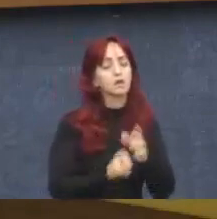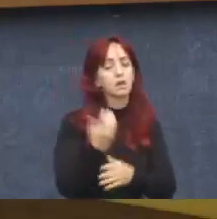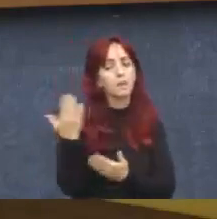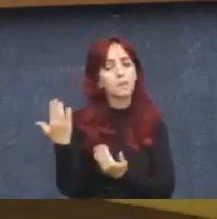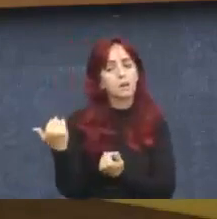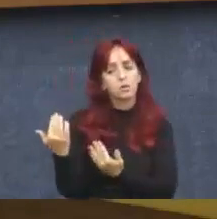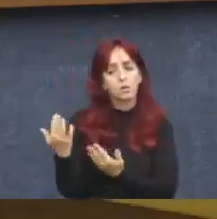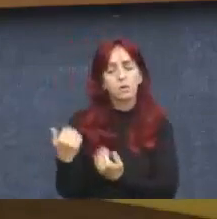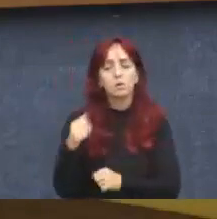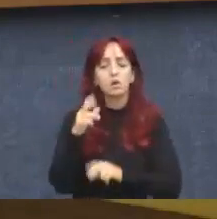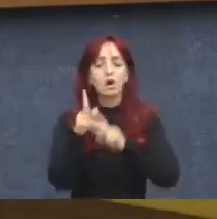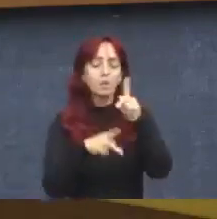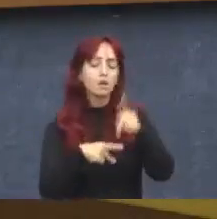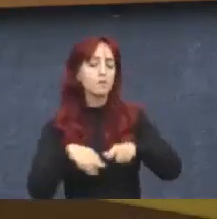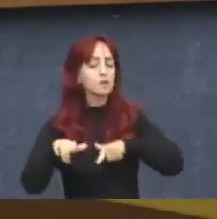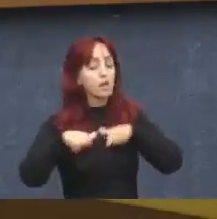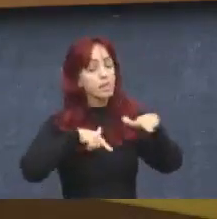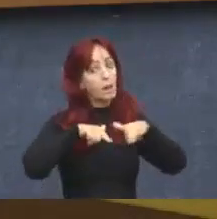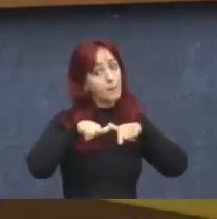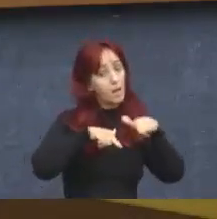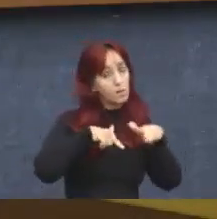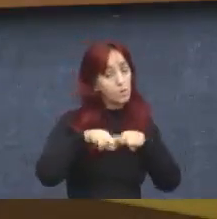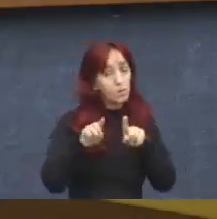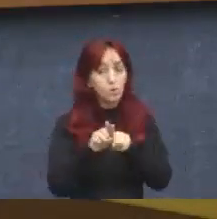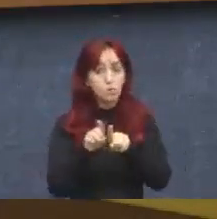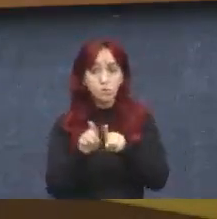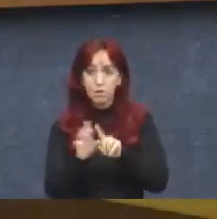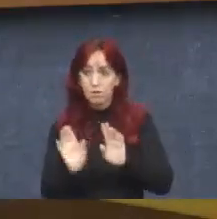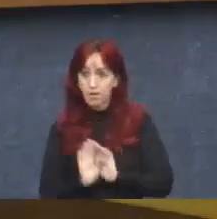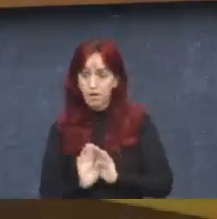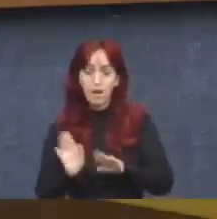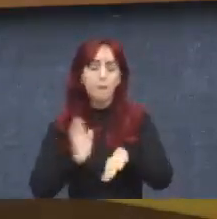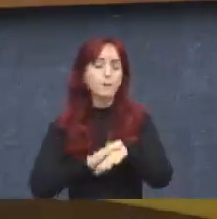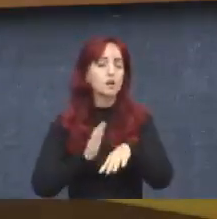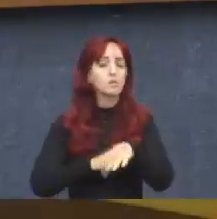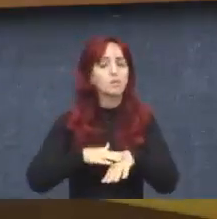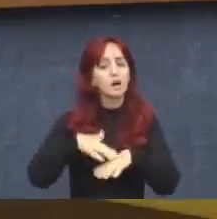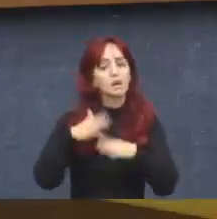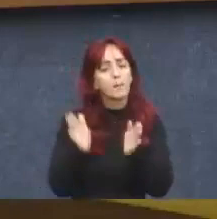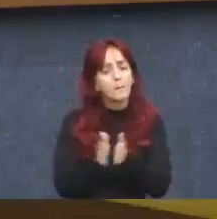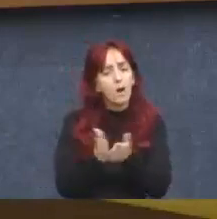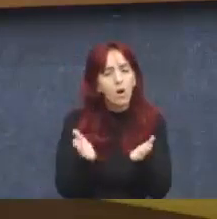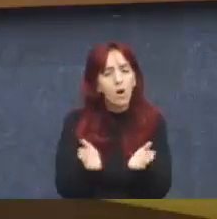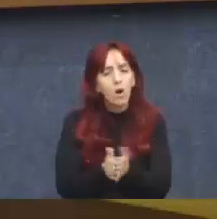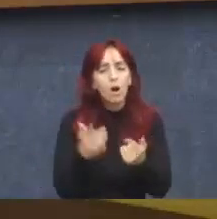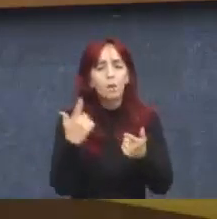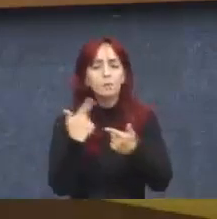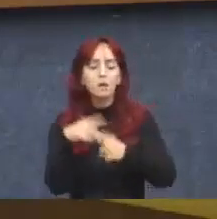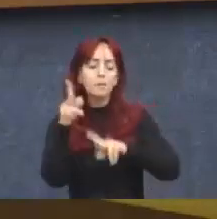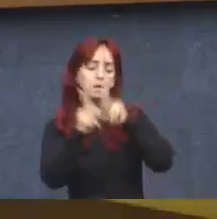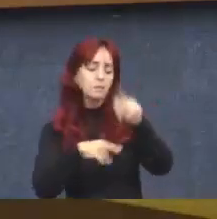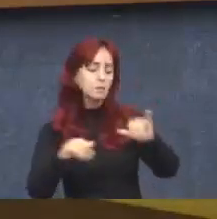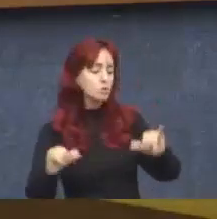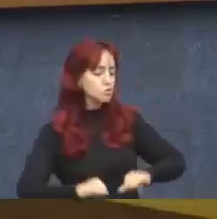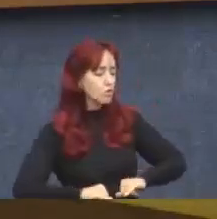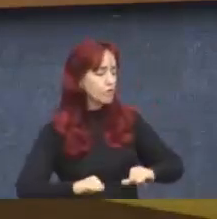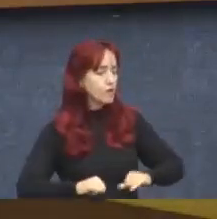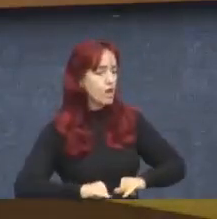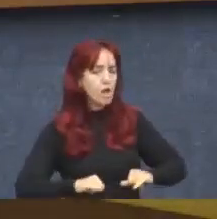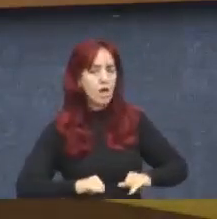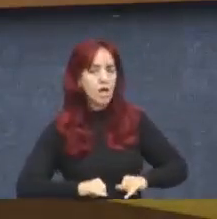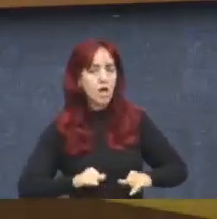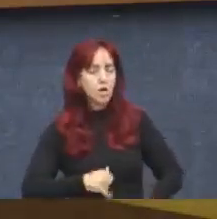pelas trabalhadoras, pelos trabalhadores, pelos mais pobres, pelos que sofreram com a ditadura